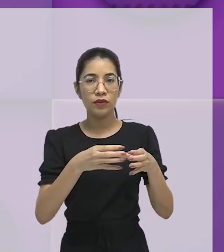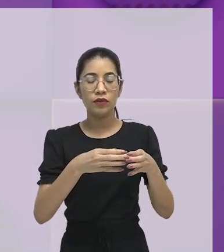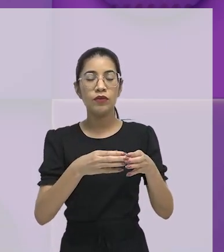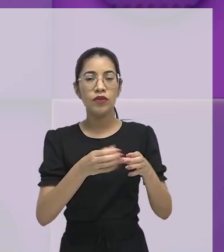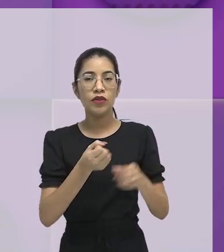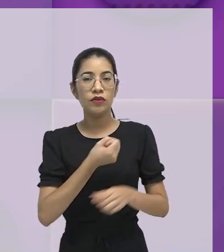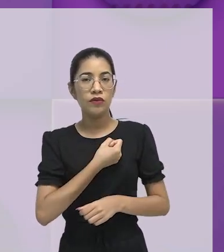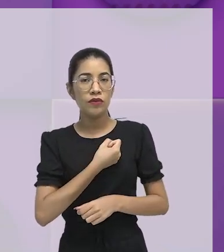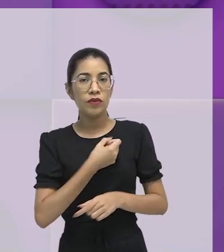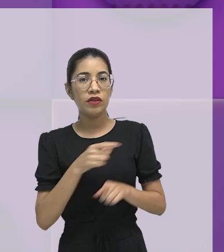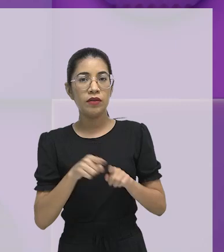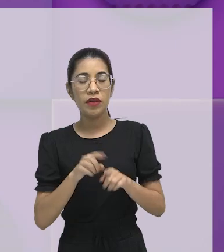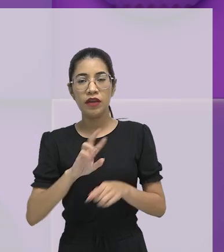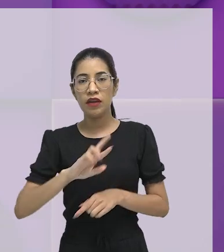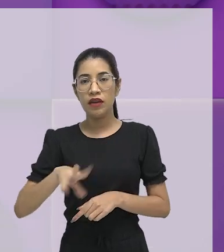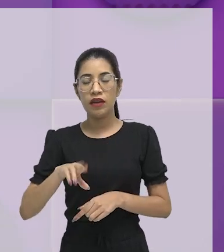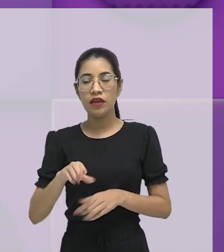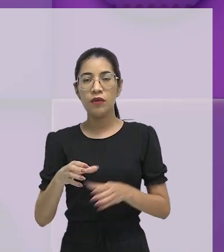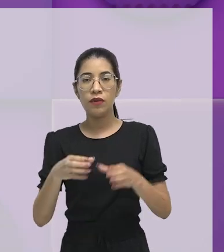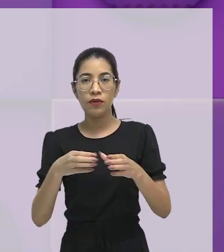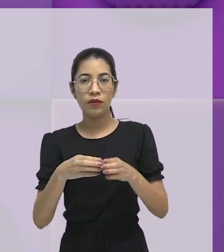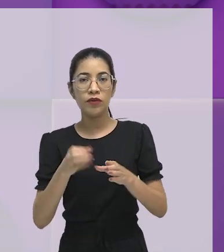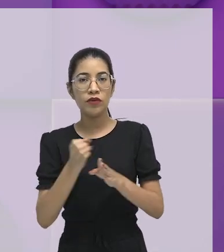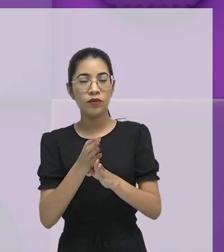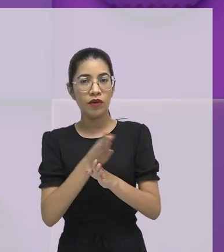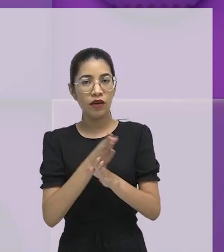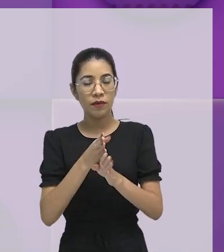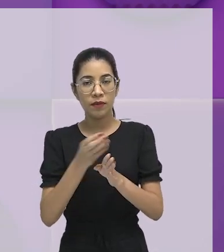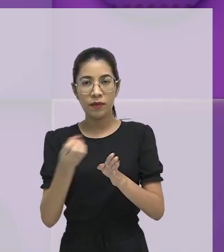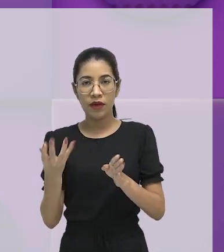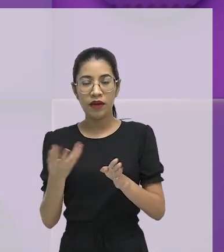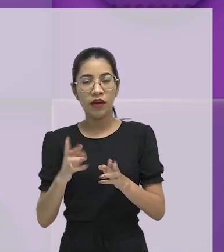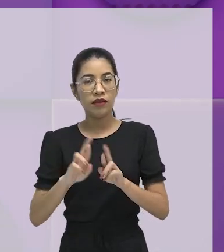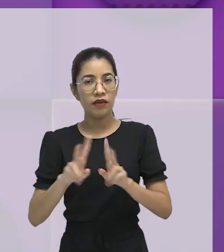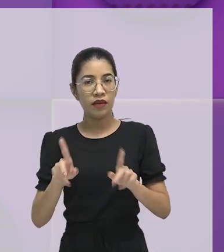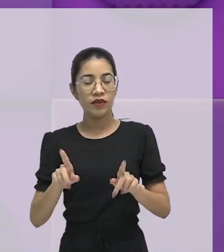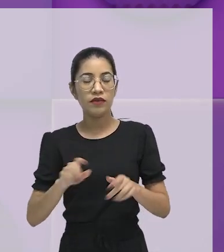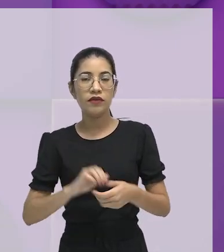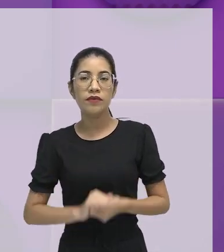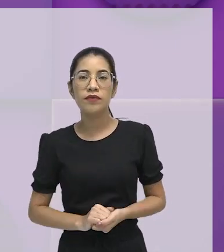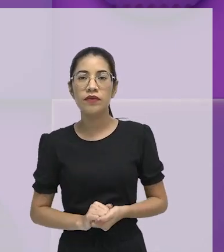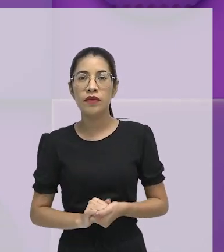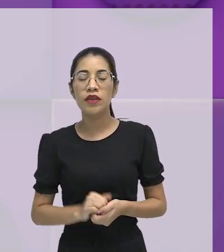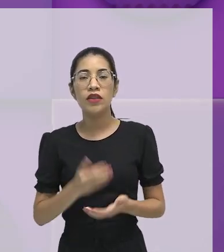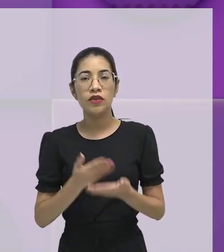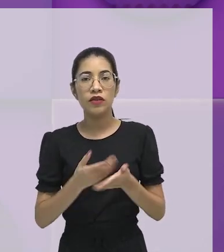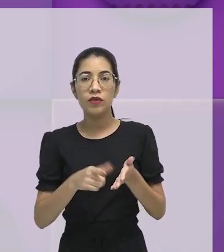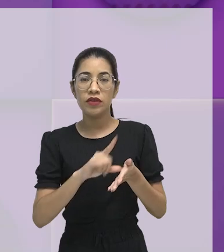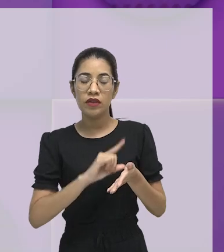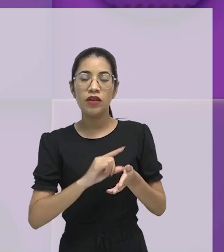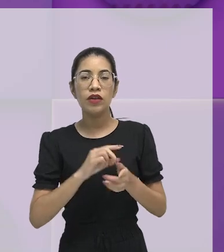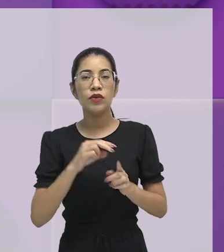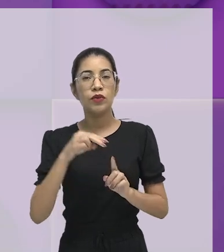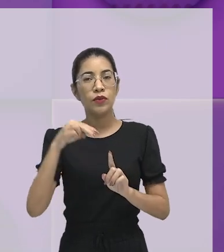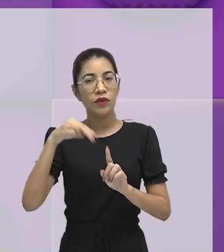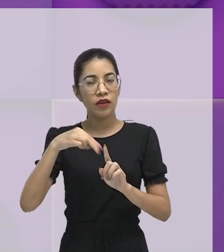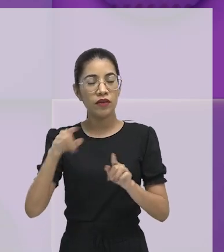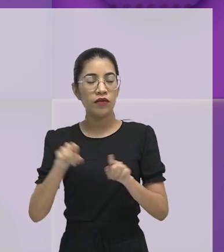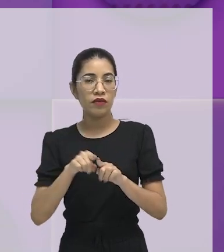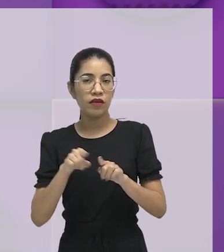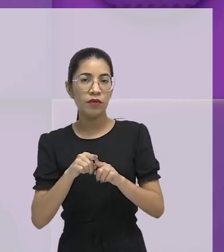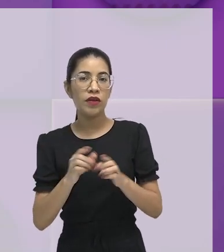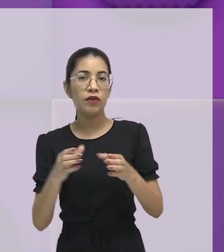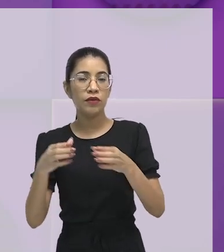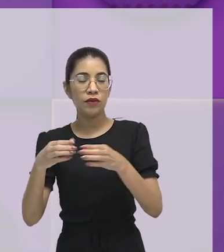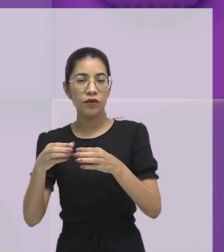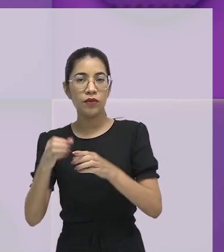conjunto numérico que não é o conjunto dos números inteiros, tá? Nós estudamos o conjunto dos números naturais, estudamos o